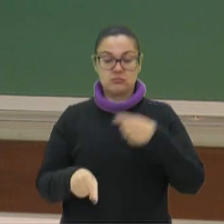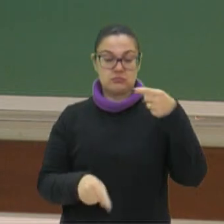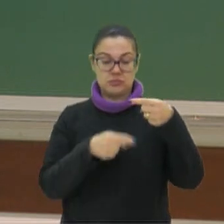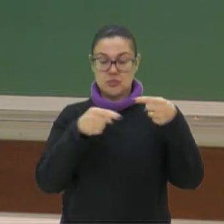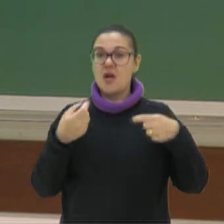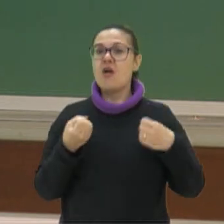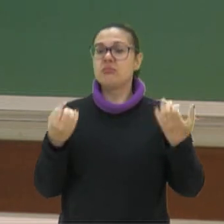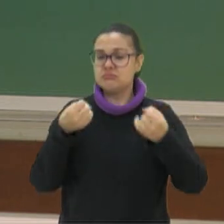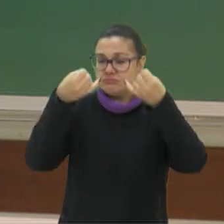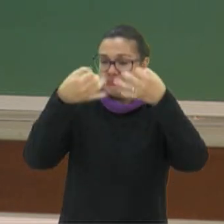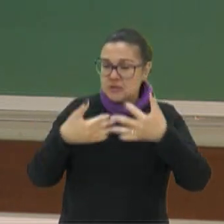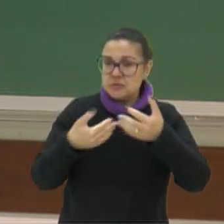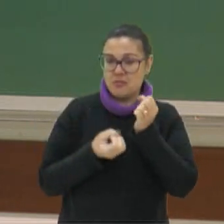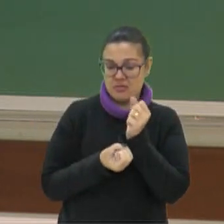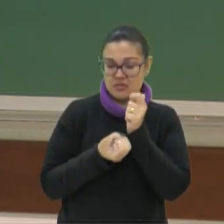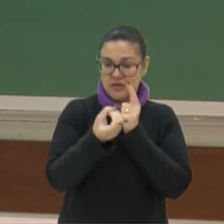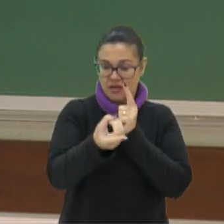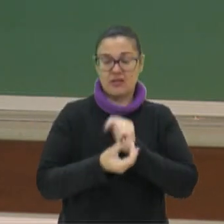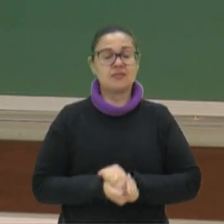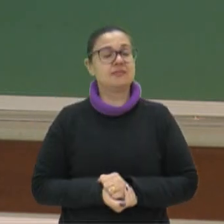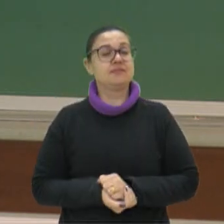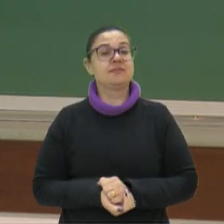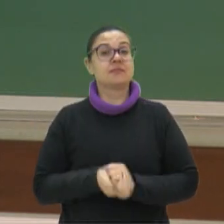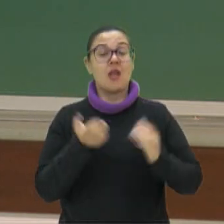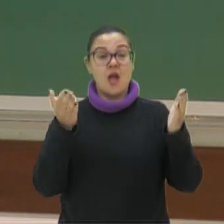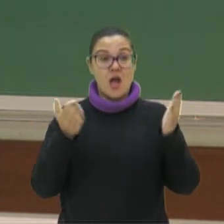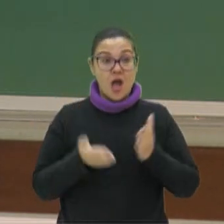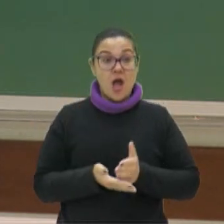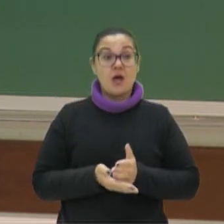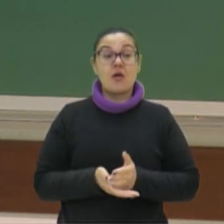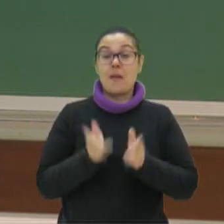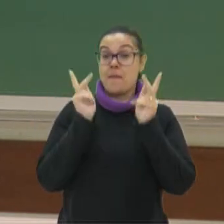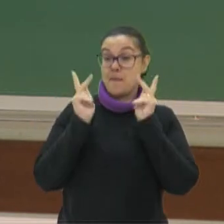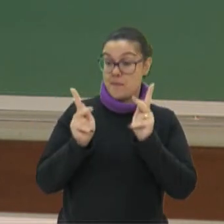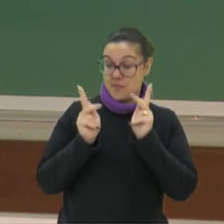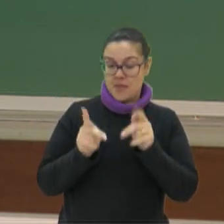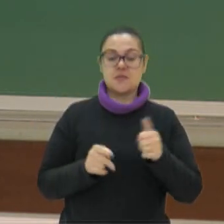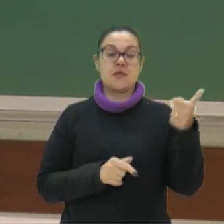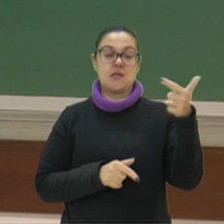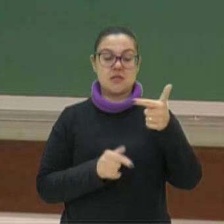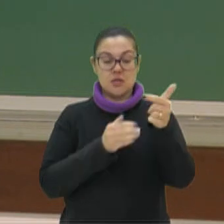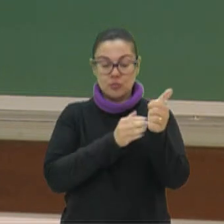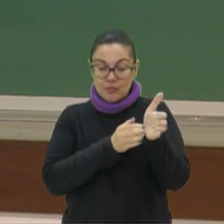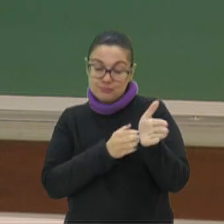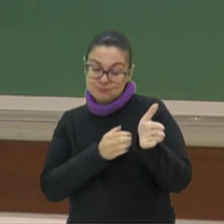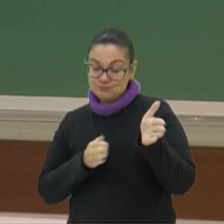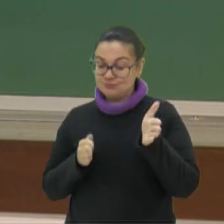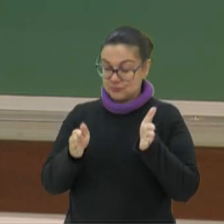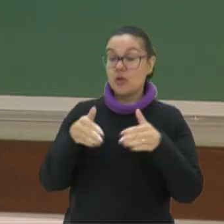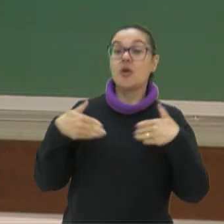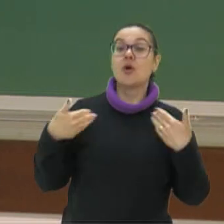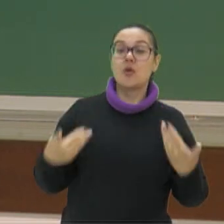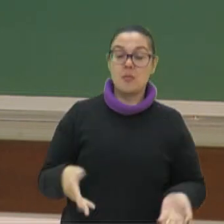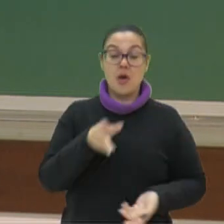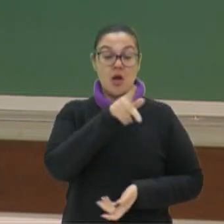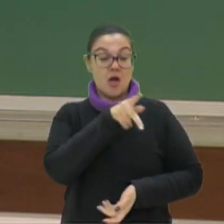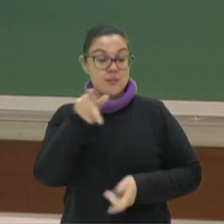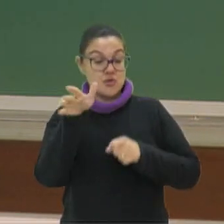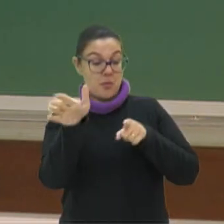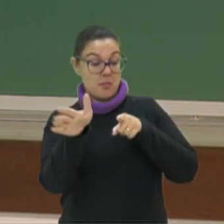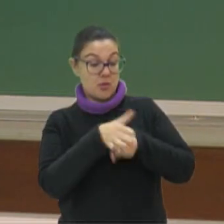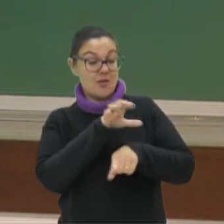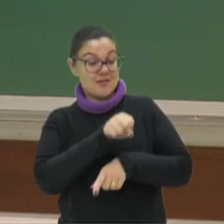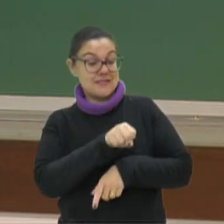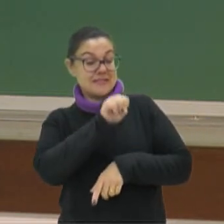algo a declarar? Já no discurso direto, essa mesma fala que está aqui no 1, ficaria mais ou menos assim. A professora